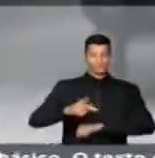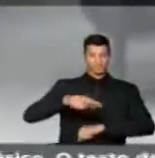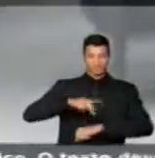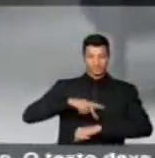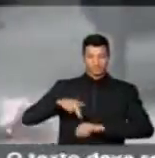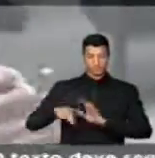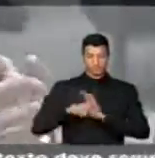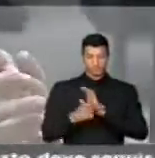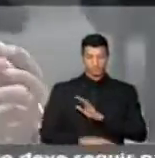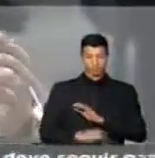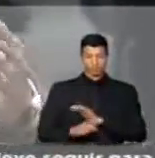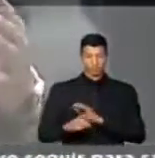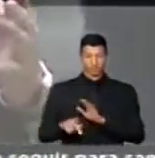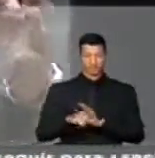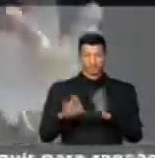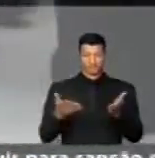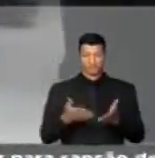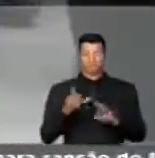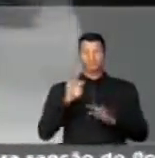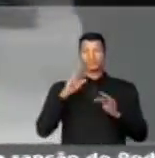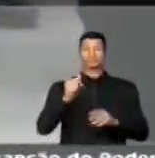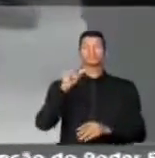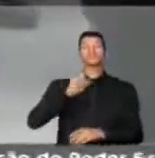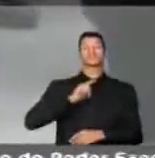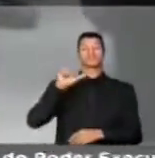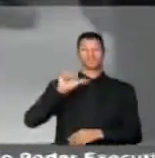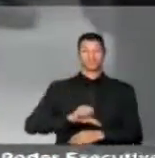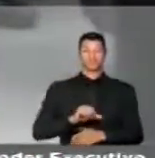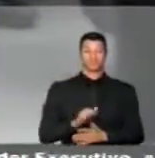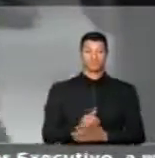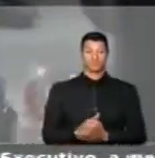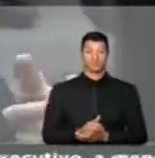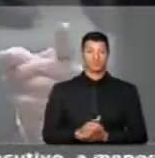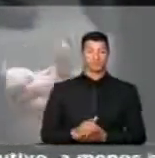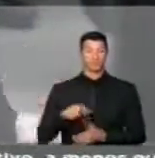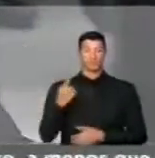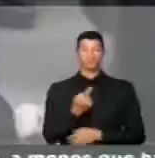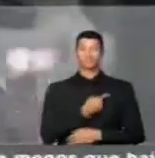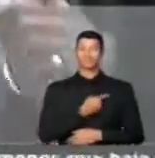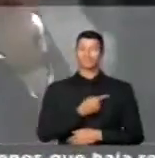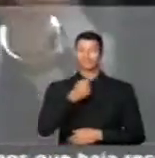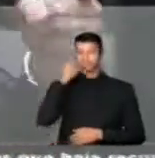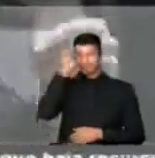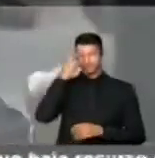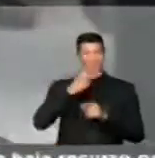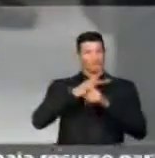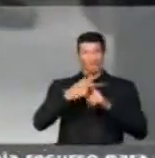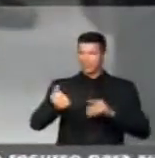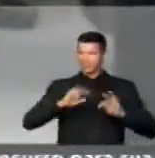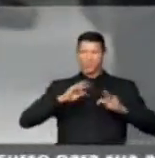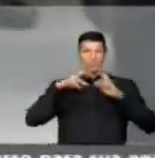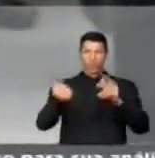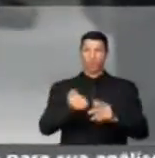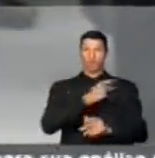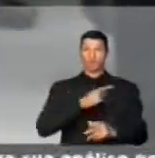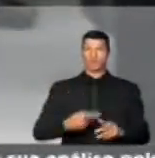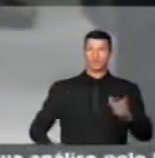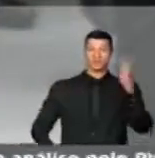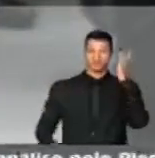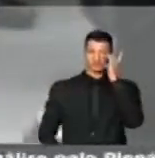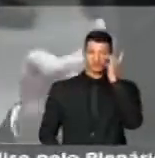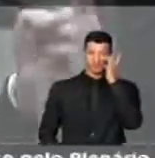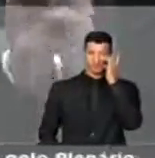país disso que tem de pior. E nós vencemos toda a estrutura da presidenta